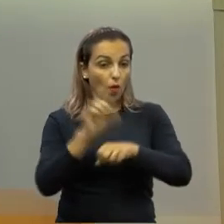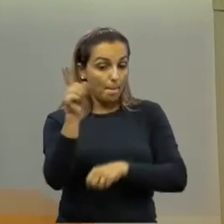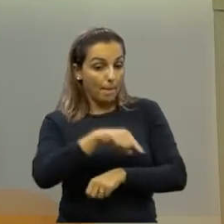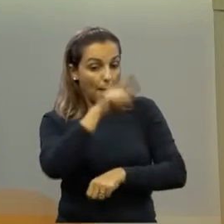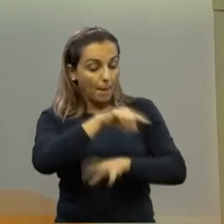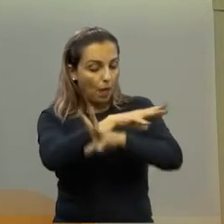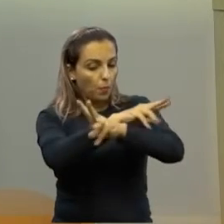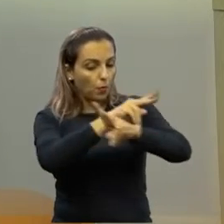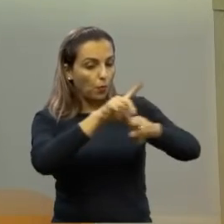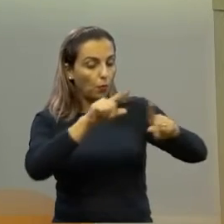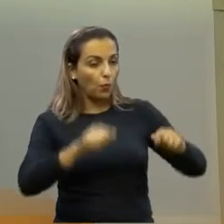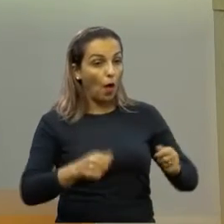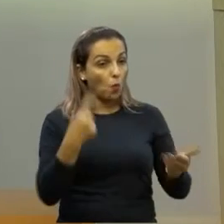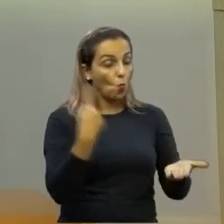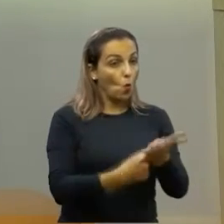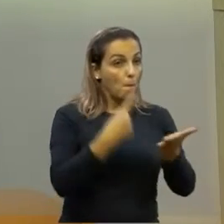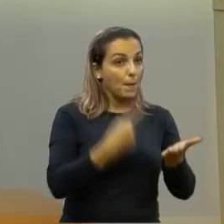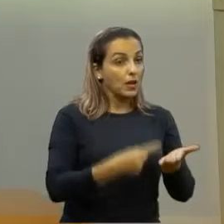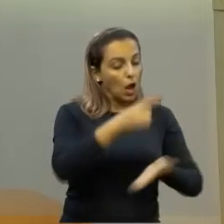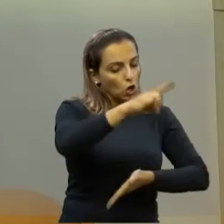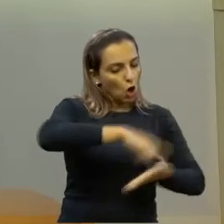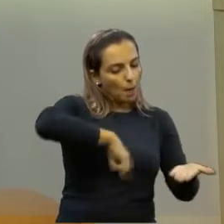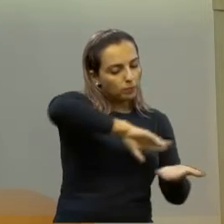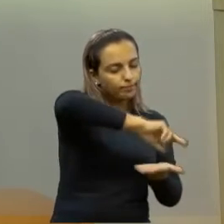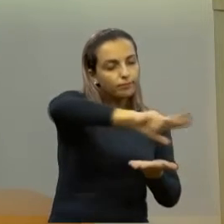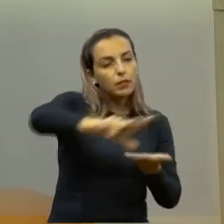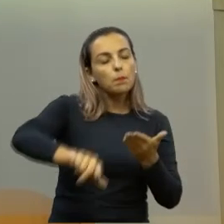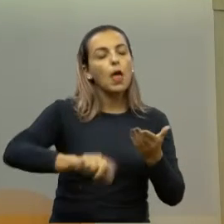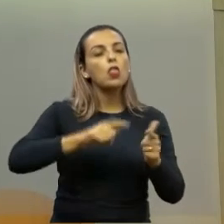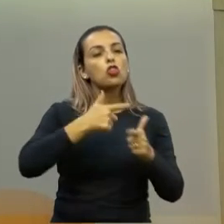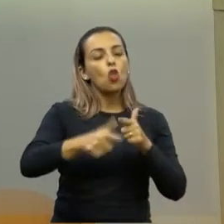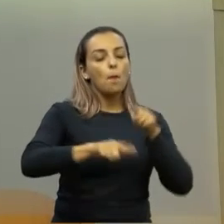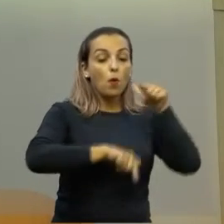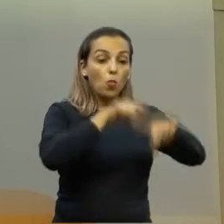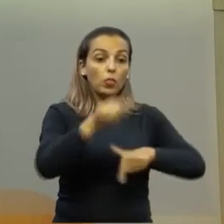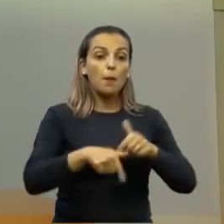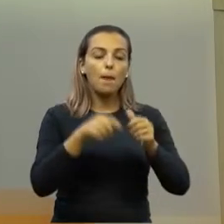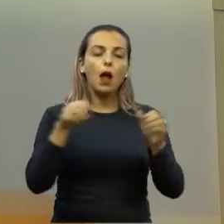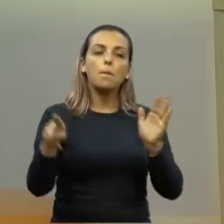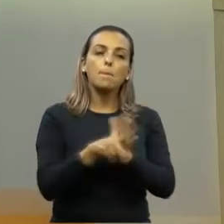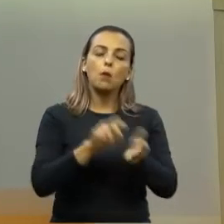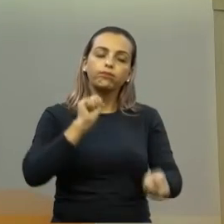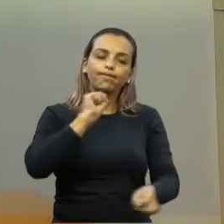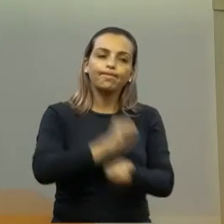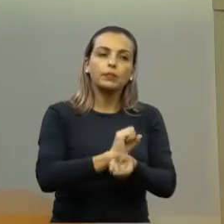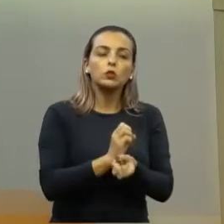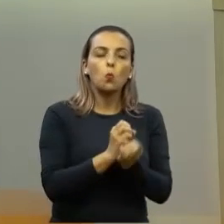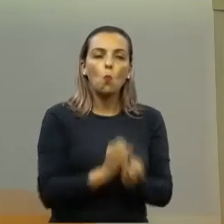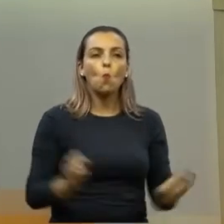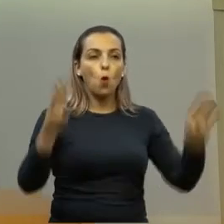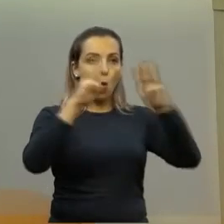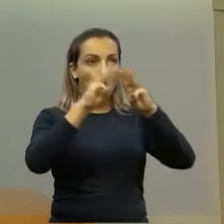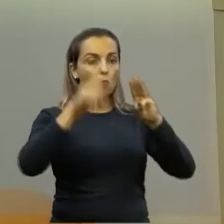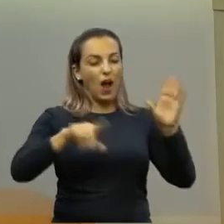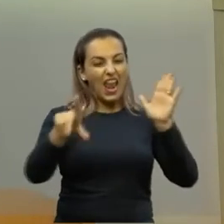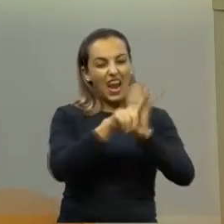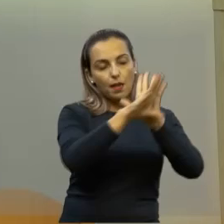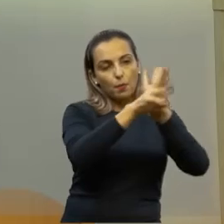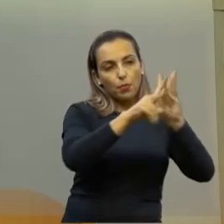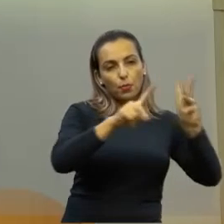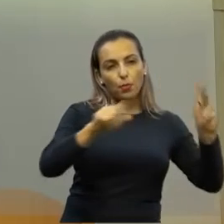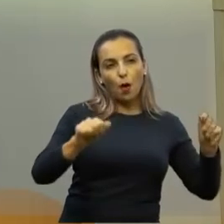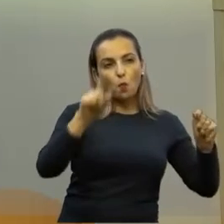violada os tratados acordos e protocolos sobre trabalho escravo da ONU violado lei brasileira que